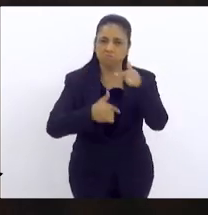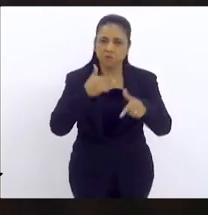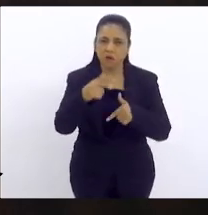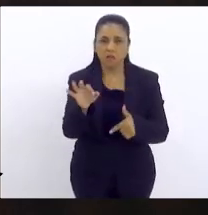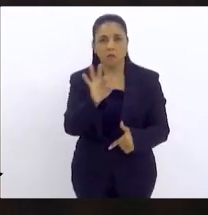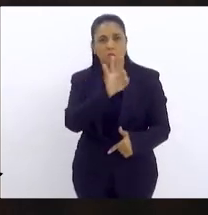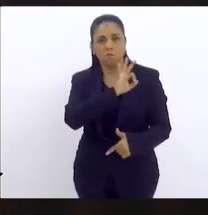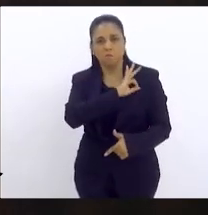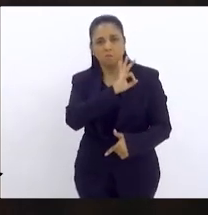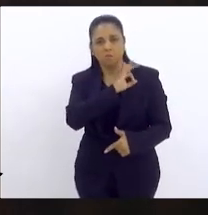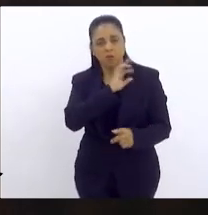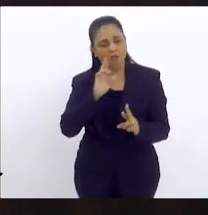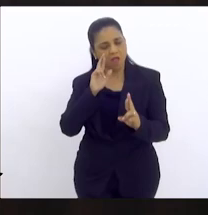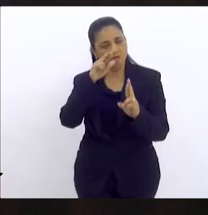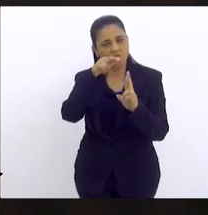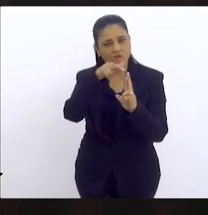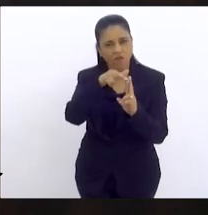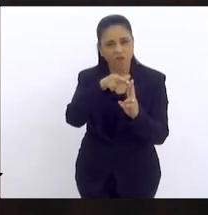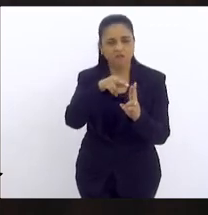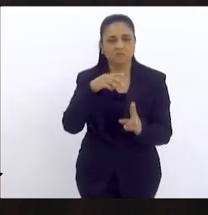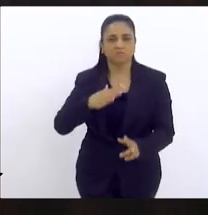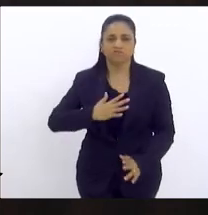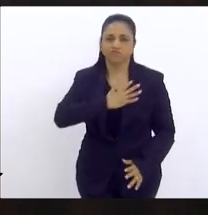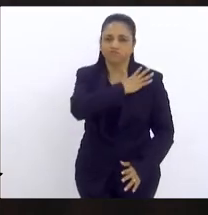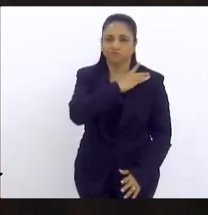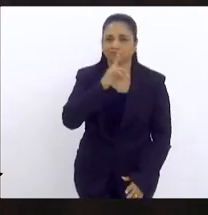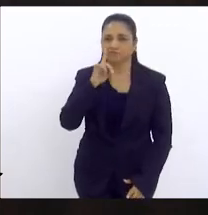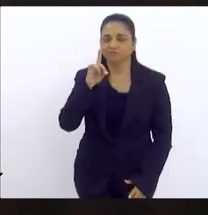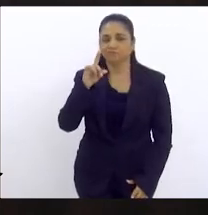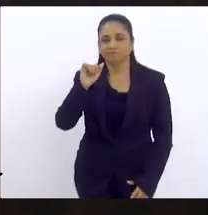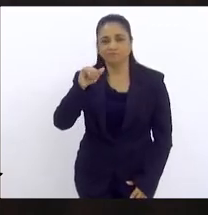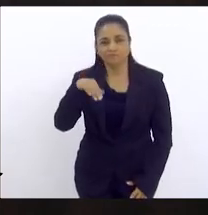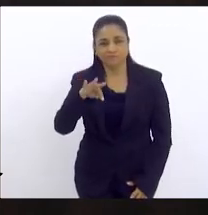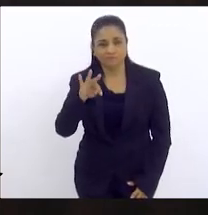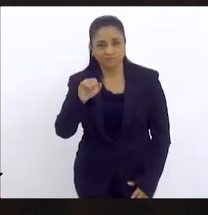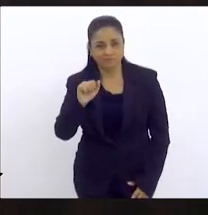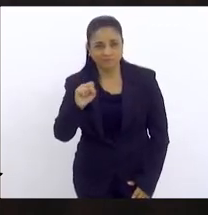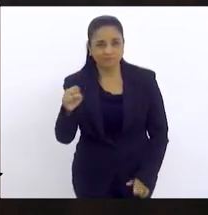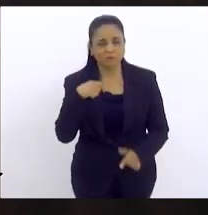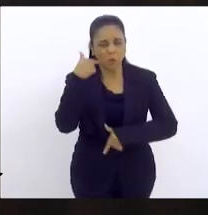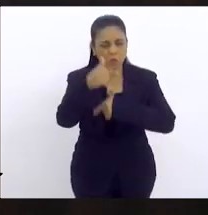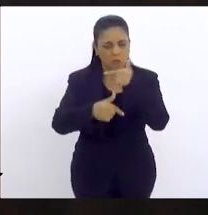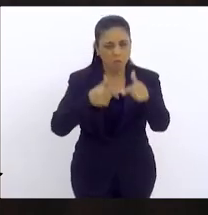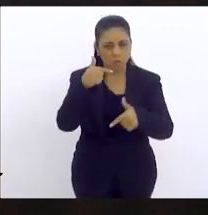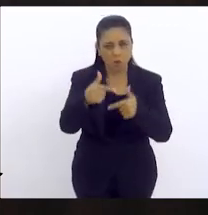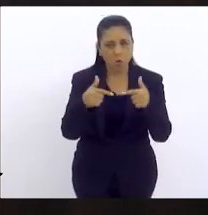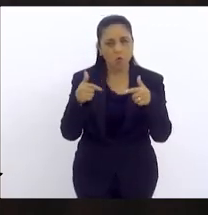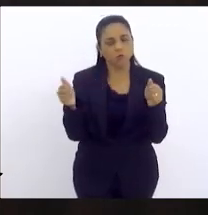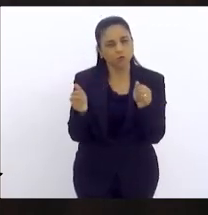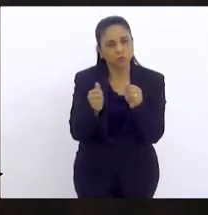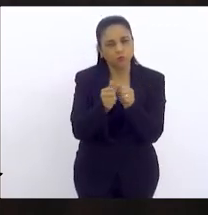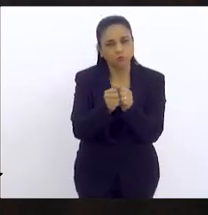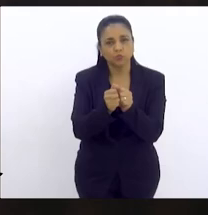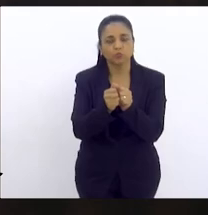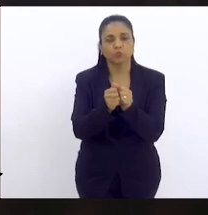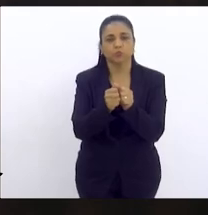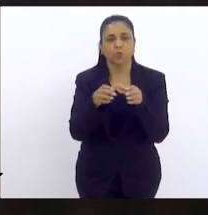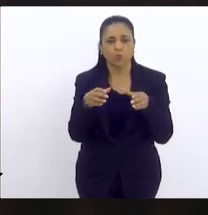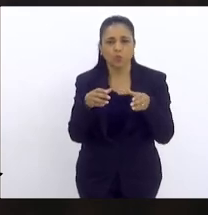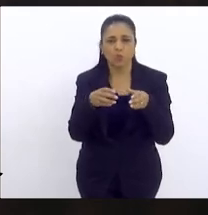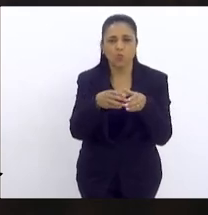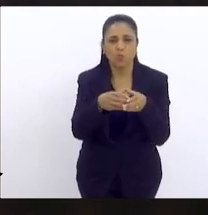referência grande referência do coronel dantonel sempre que trabalhou aqui lutou junto a troca quero cumprimentar todos os